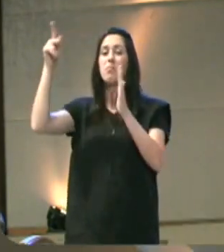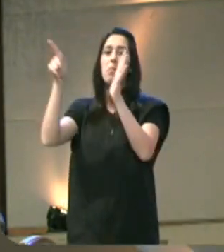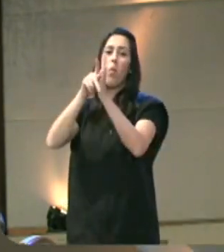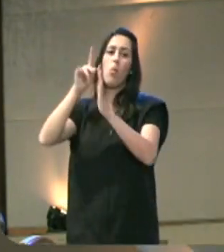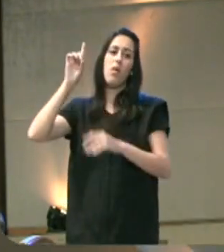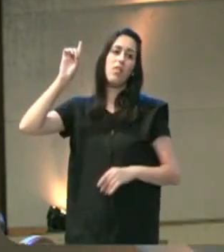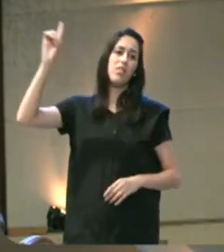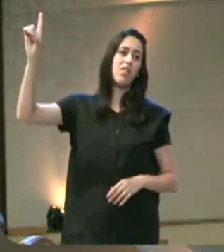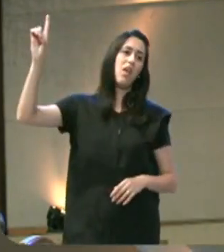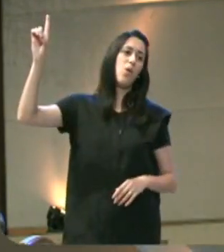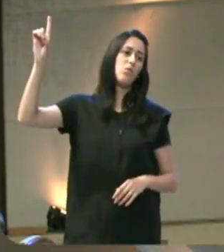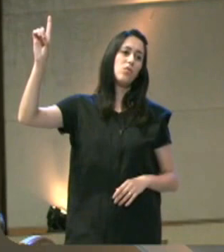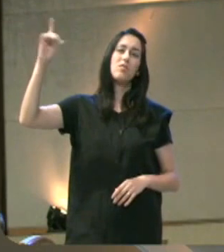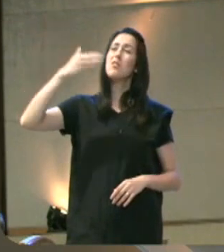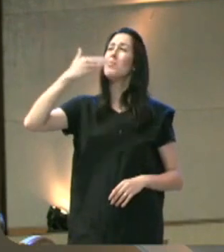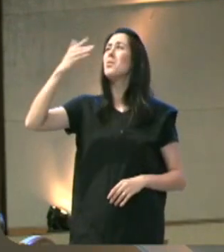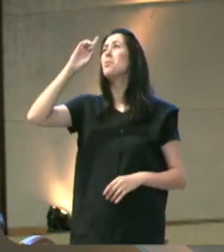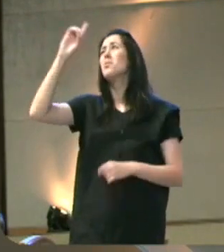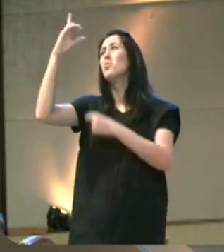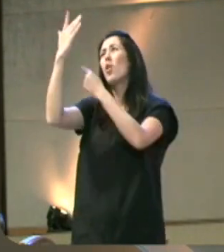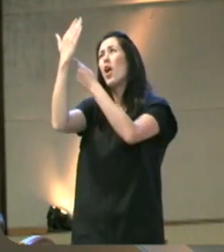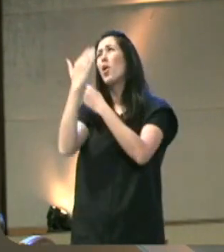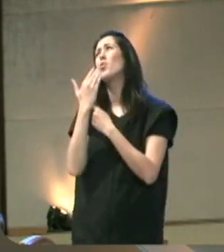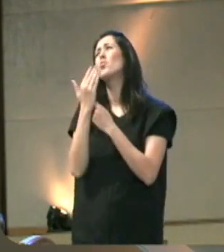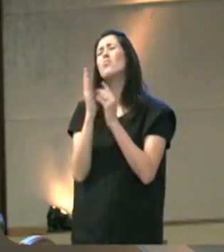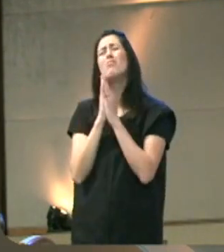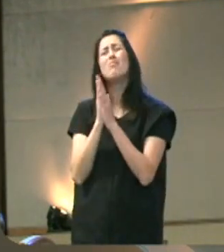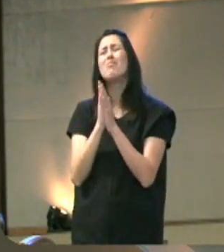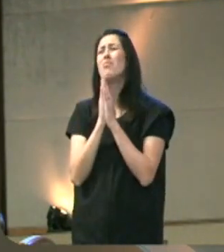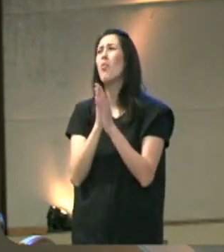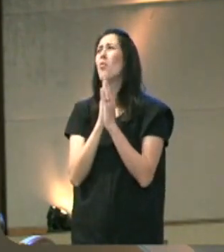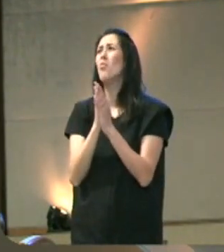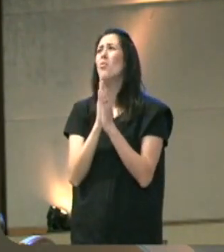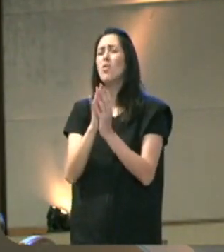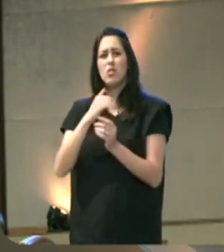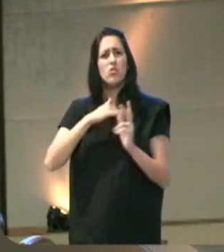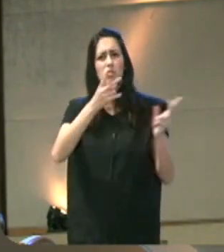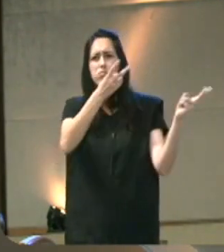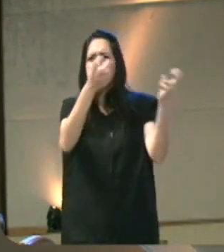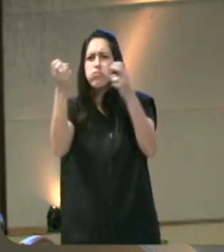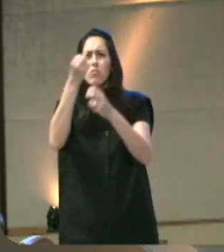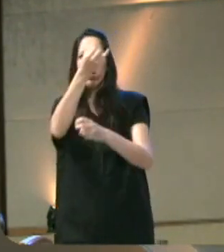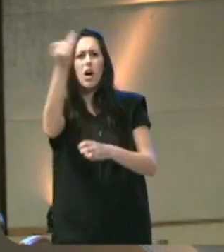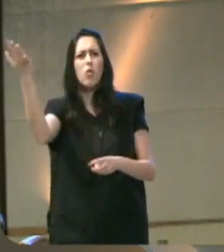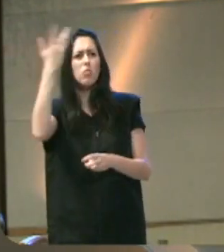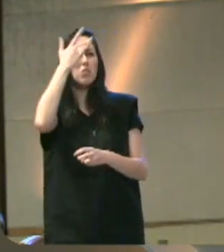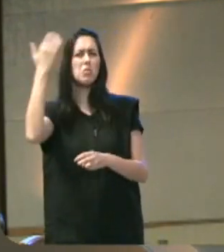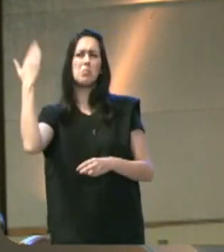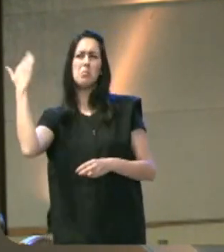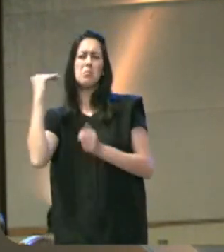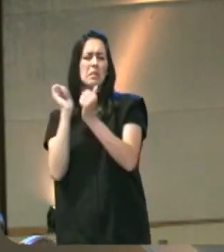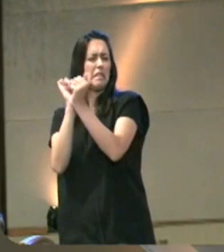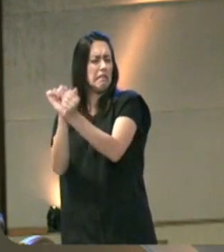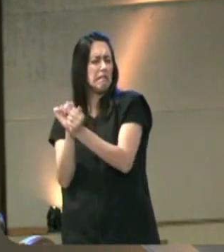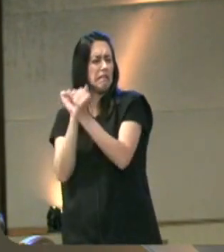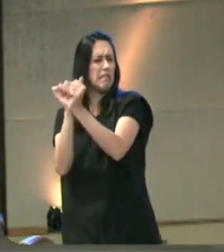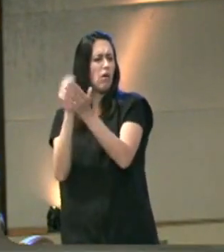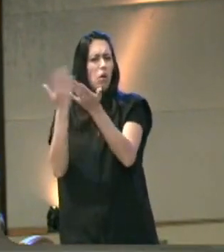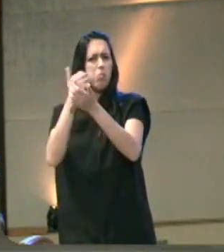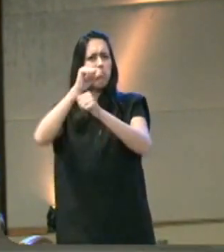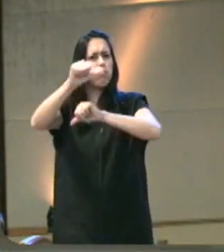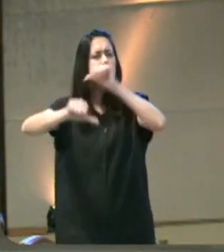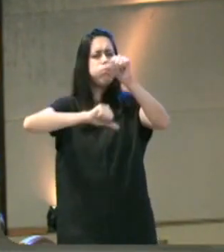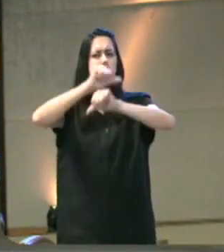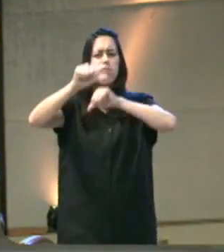coloca na mão dele e diz, Senhor, me ajuda. Eu já vi tanta gente liberta de tantas coisas, porque